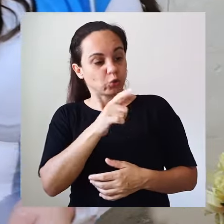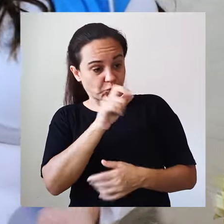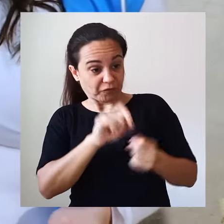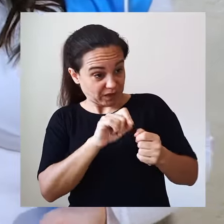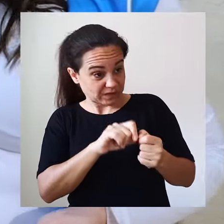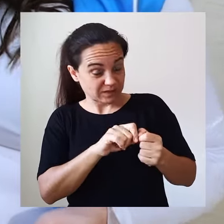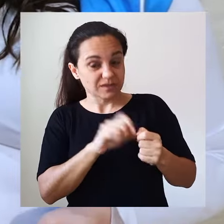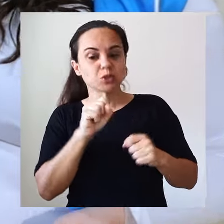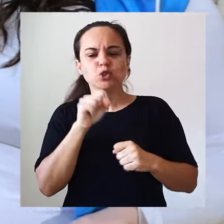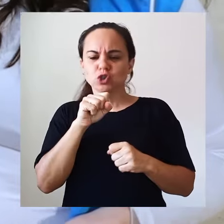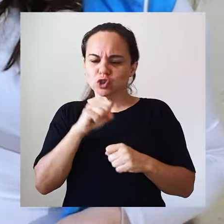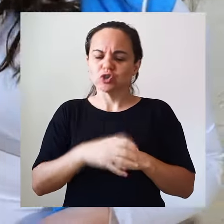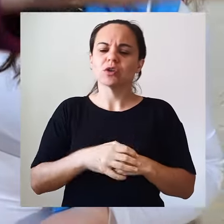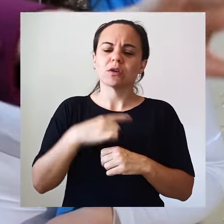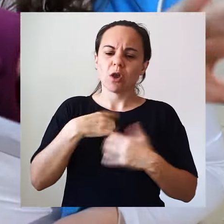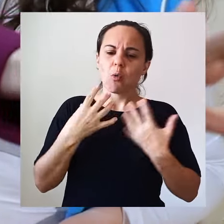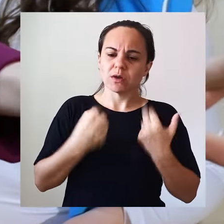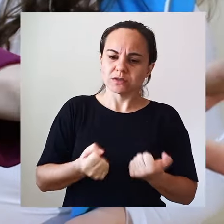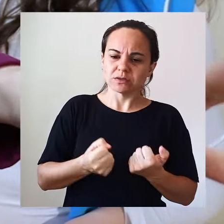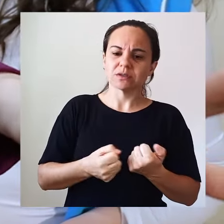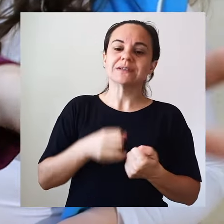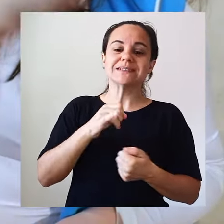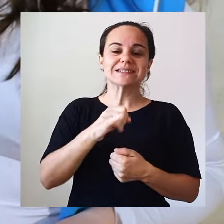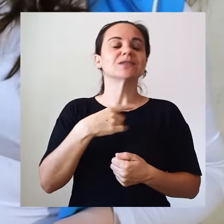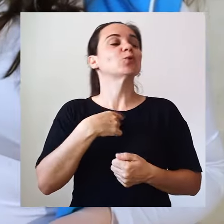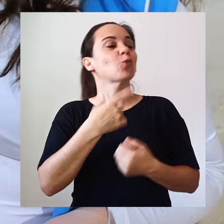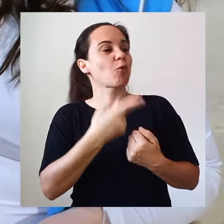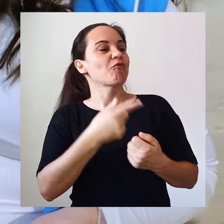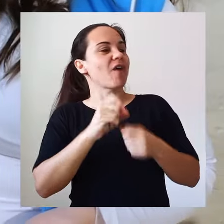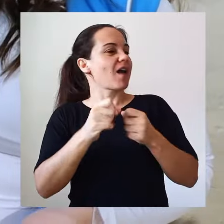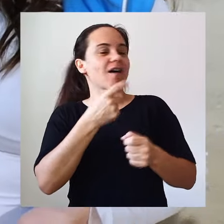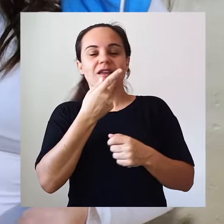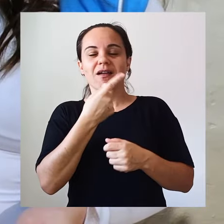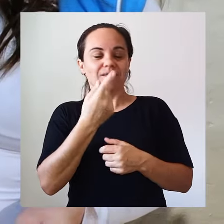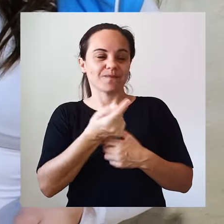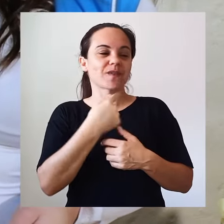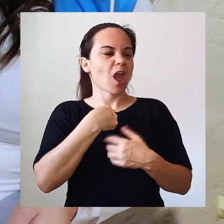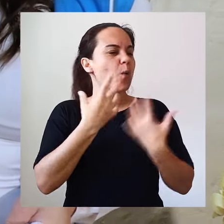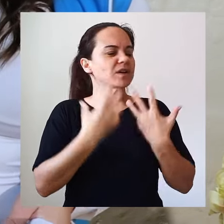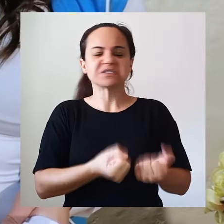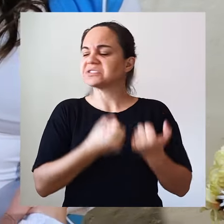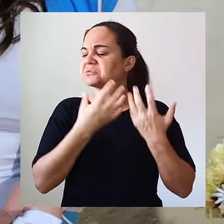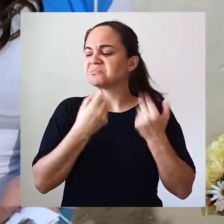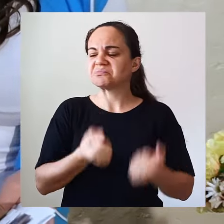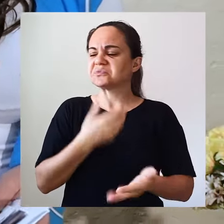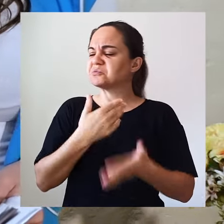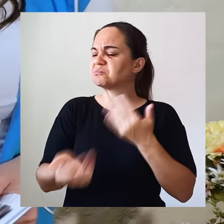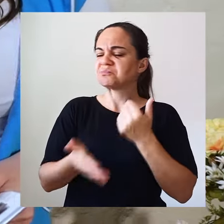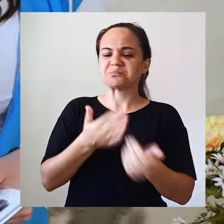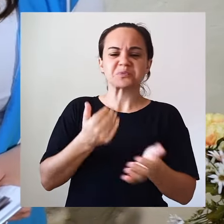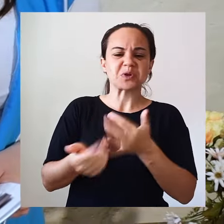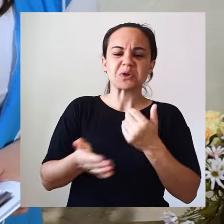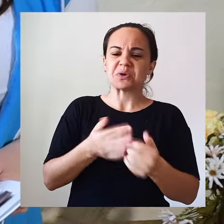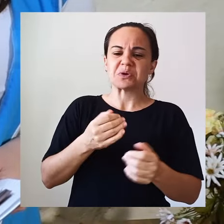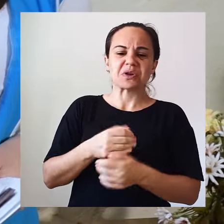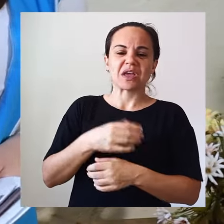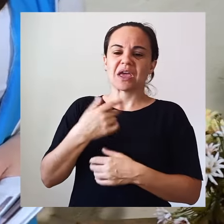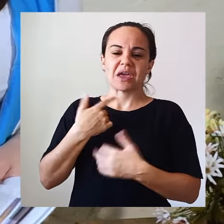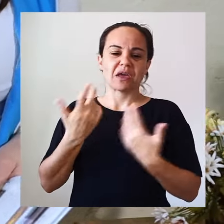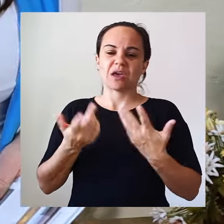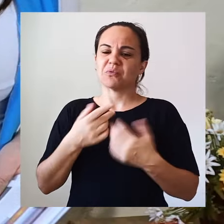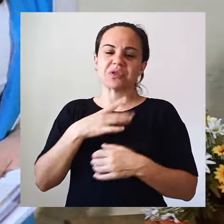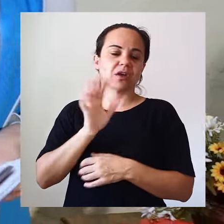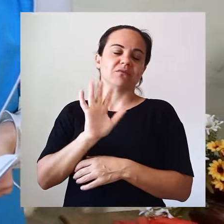Fazemos! Sabe, tu me diz, Lourdes, faz isso ali! A Lourdes faz! Eu não tenho que inventar fora coisa,